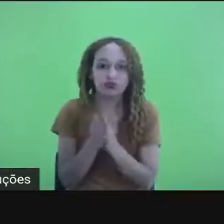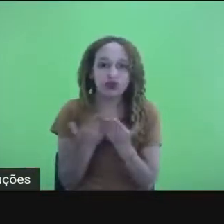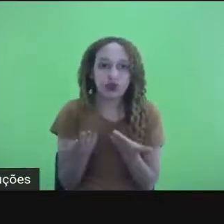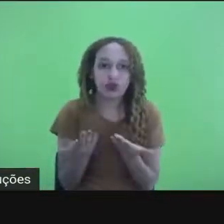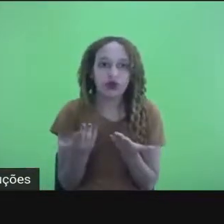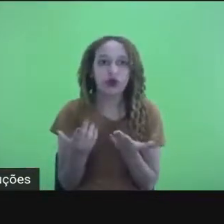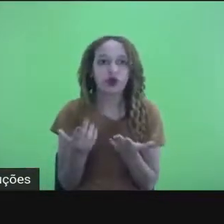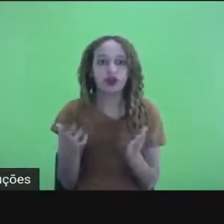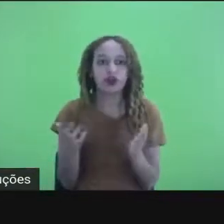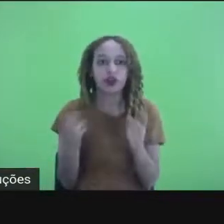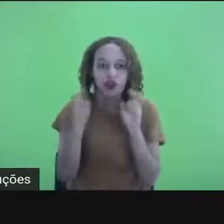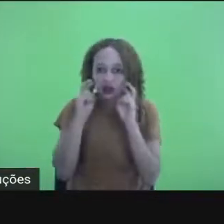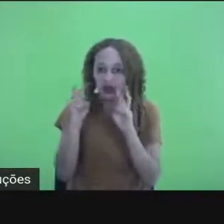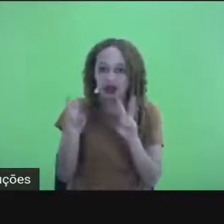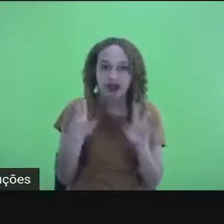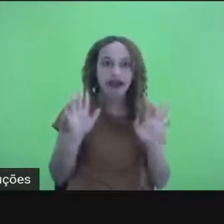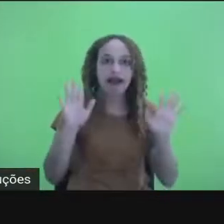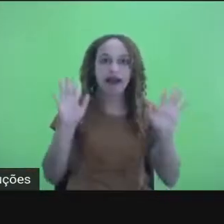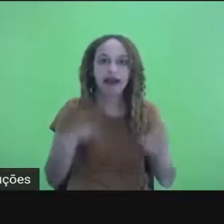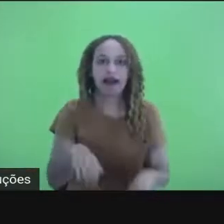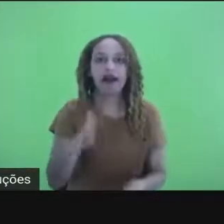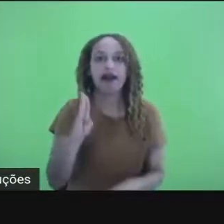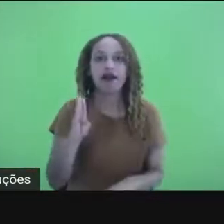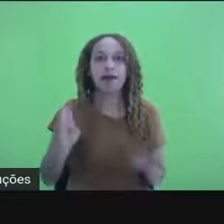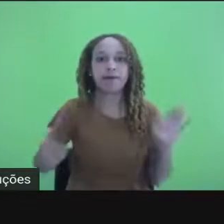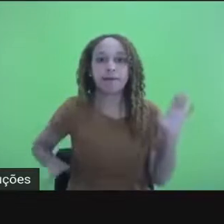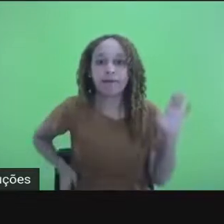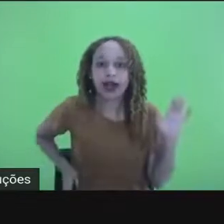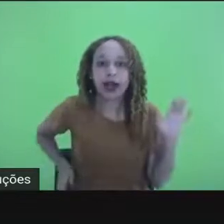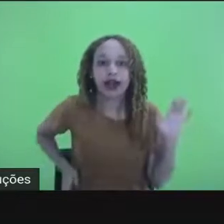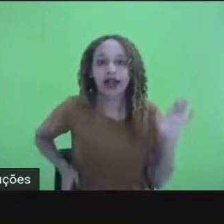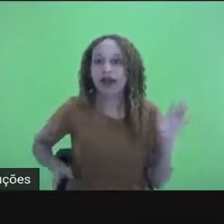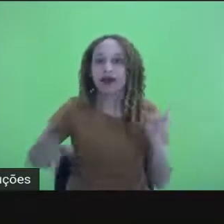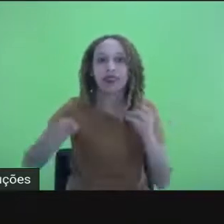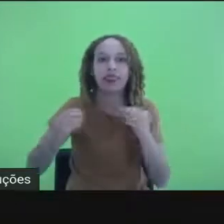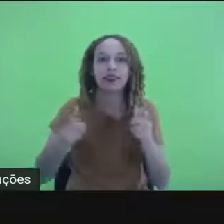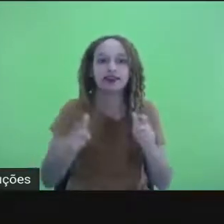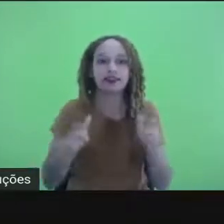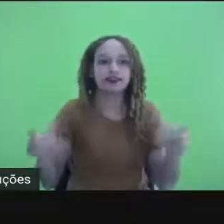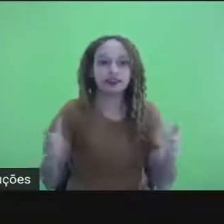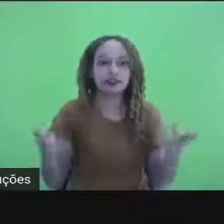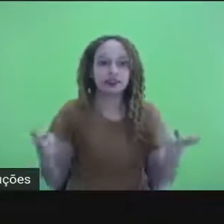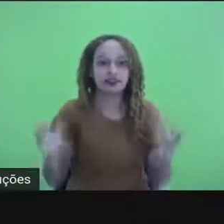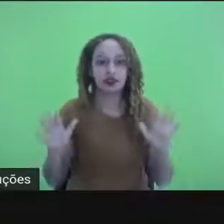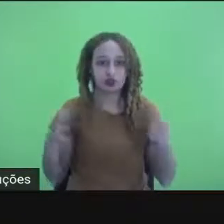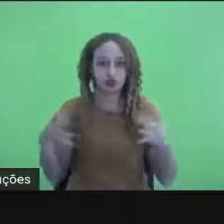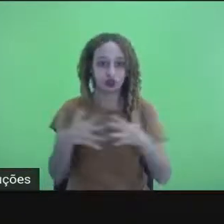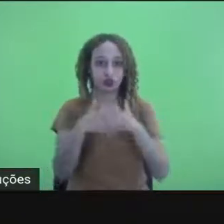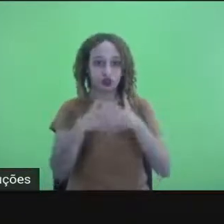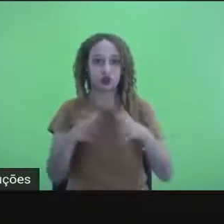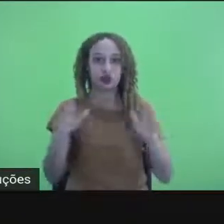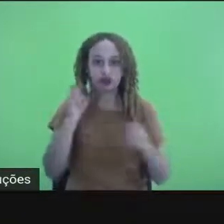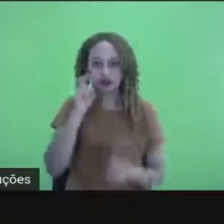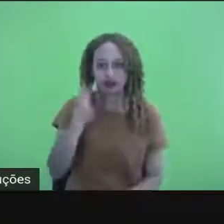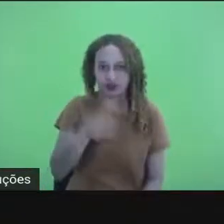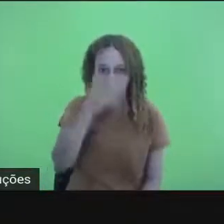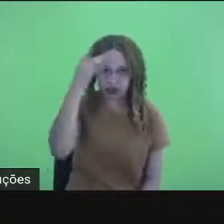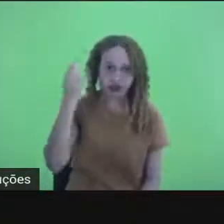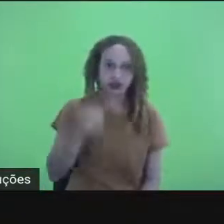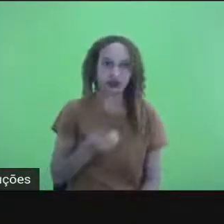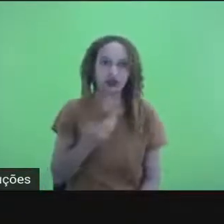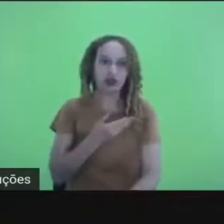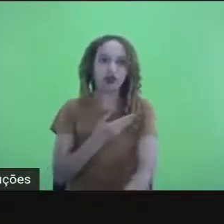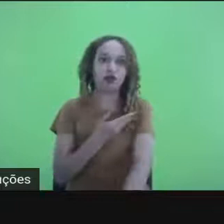uma entidade urbana homogênea, né? Hoje em dia se faz muito conflito, eu vejo muitas pessoas brancas falando, ah, eu